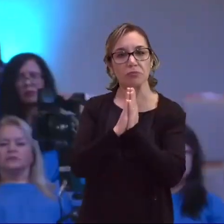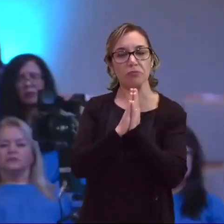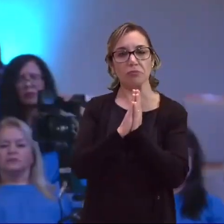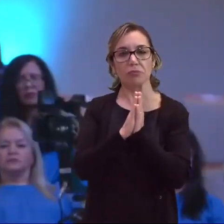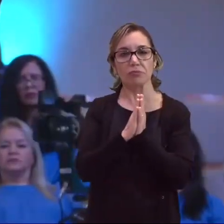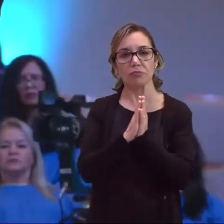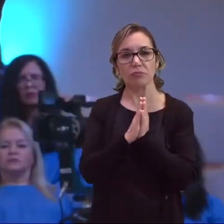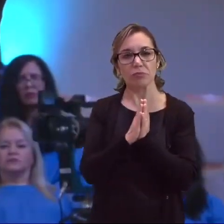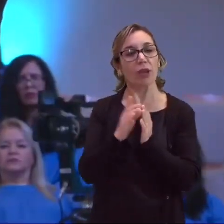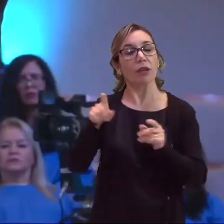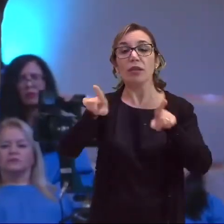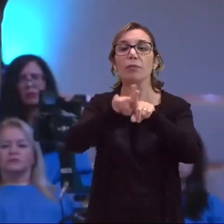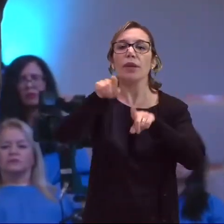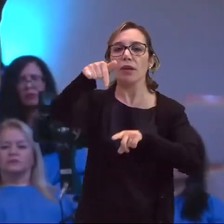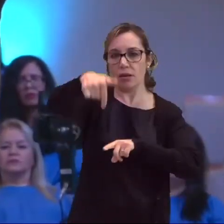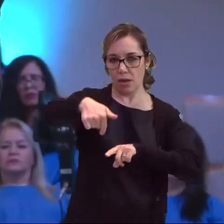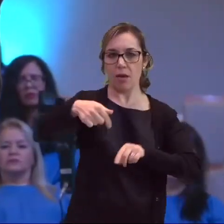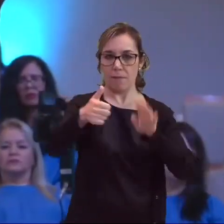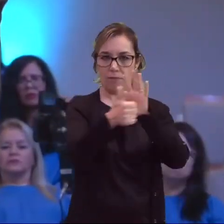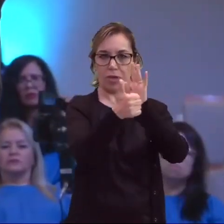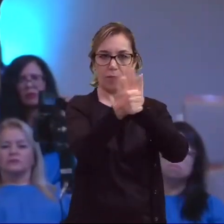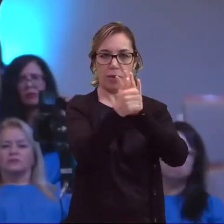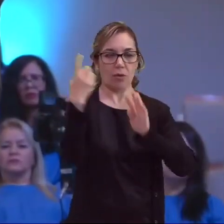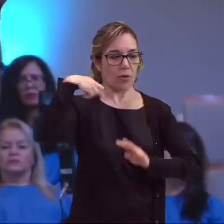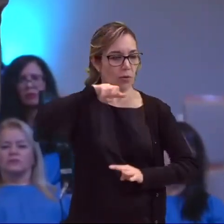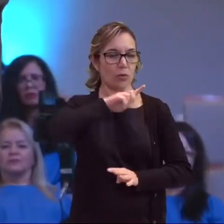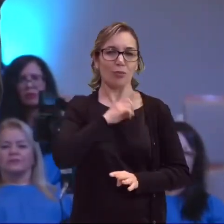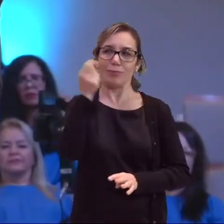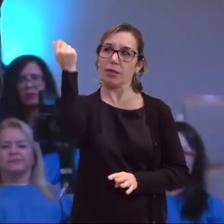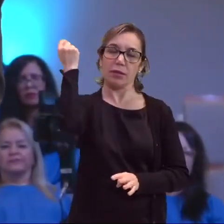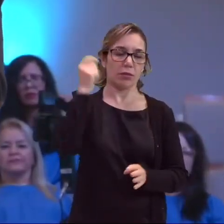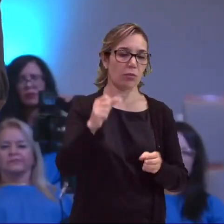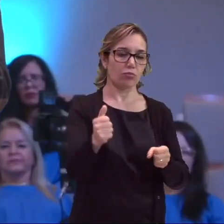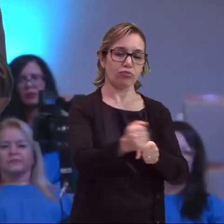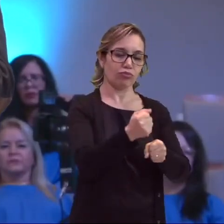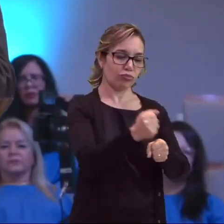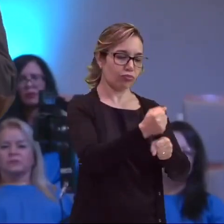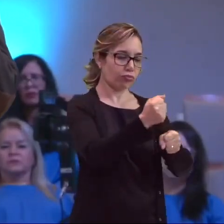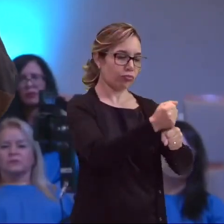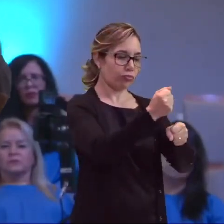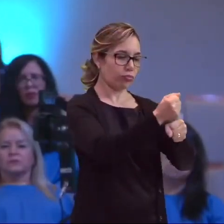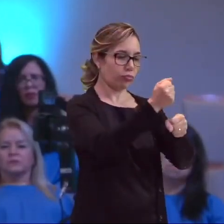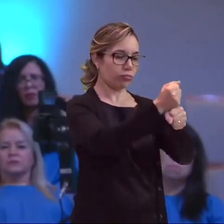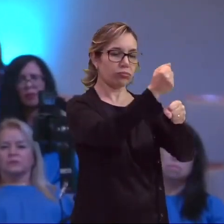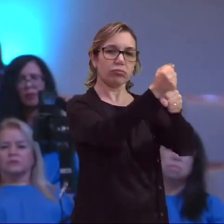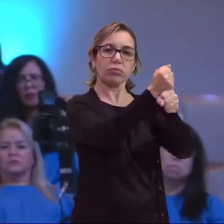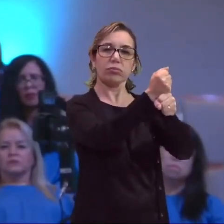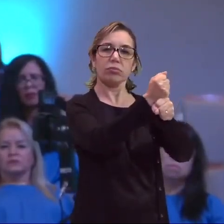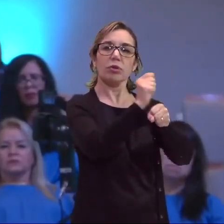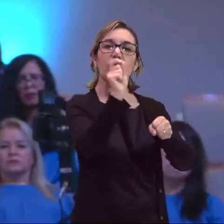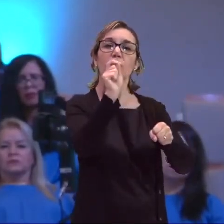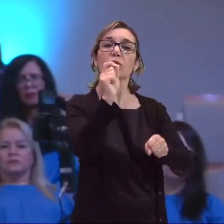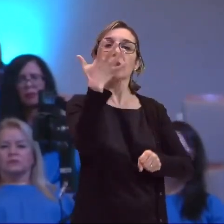terminar essa construção no dia Quatorze de Maio não é de